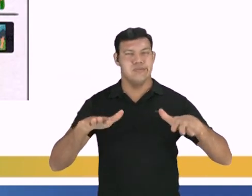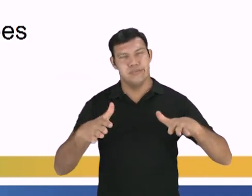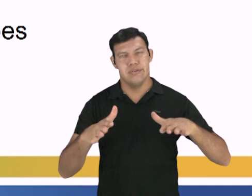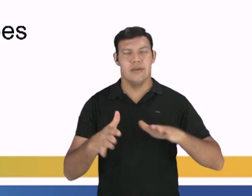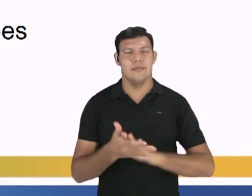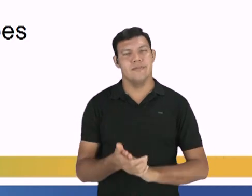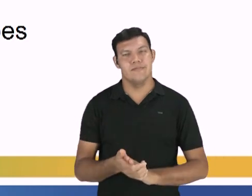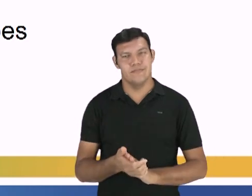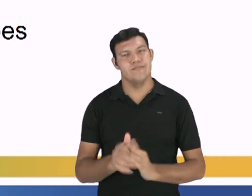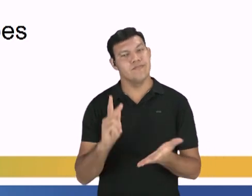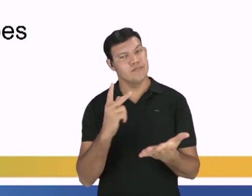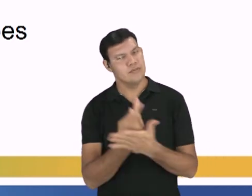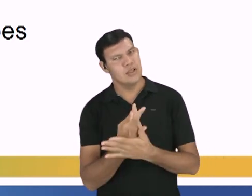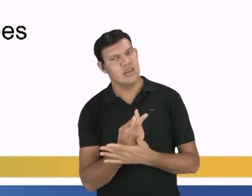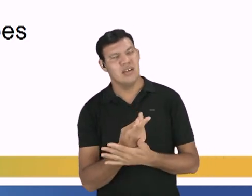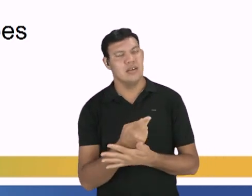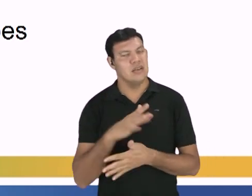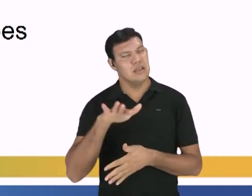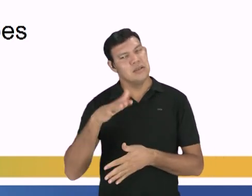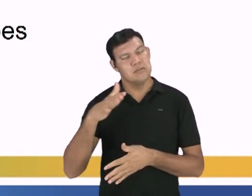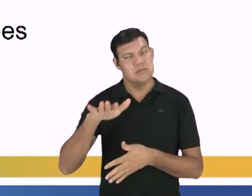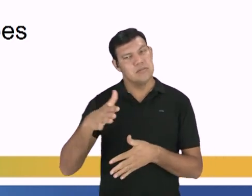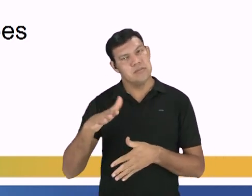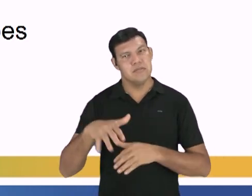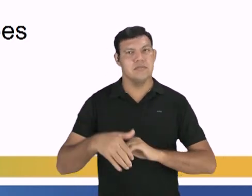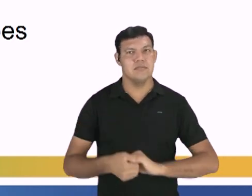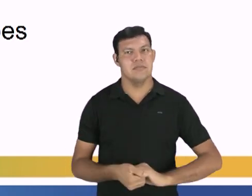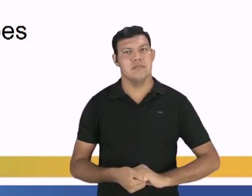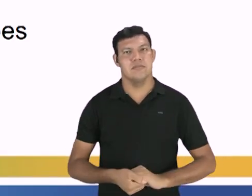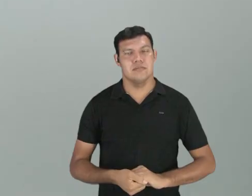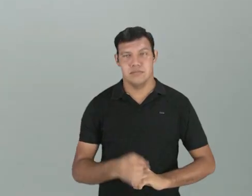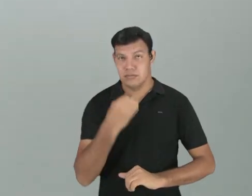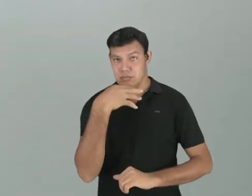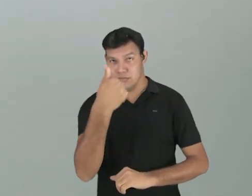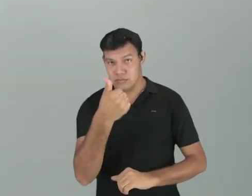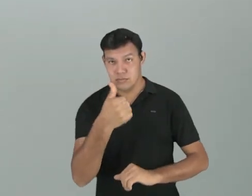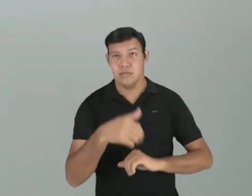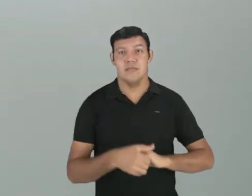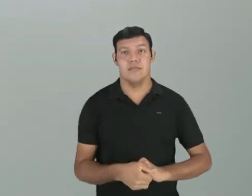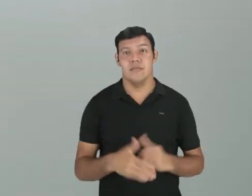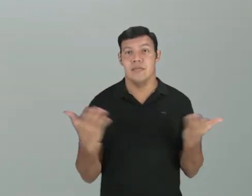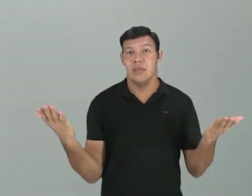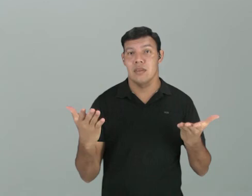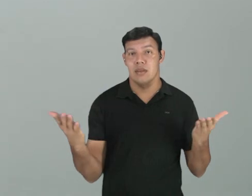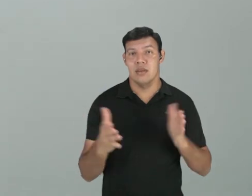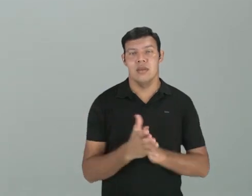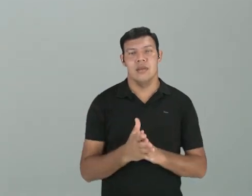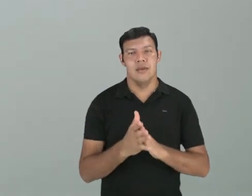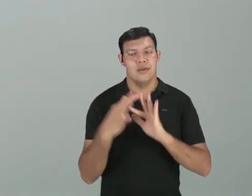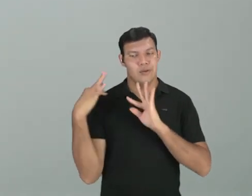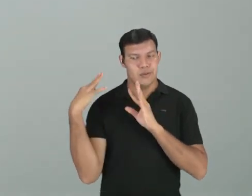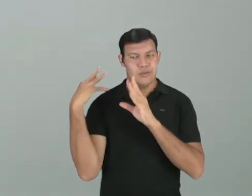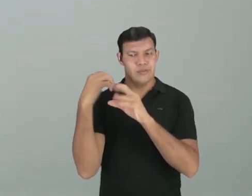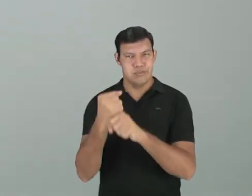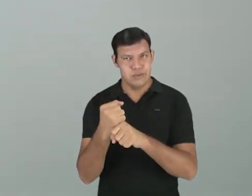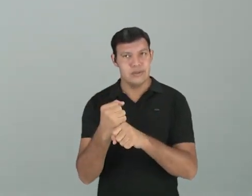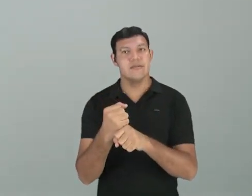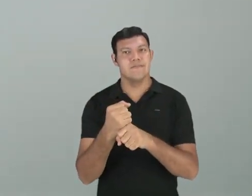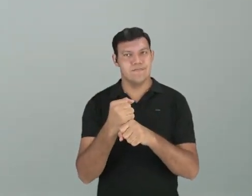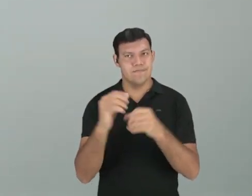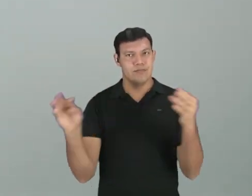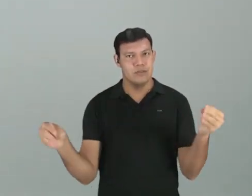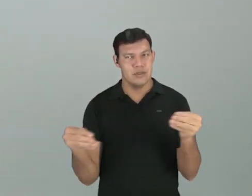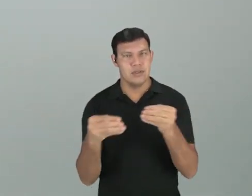que talvez aconteça. Tá? Então, até aqui tudo bem? Vamos fazer então um apanhado do que